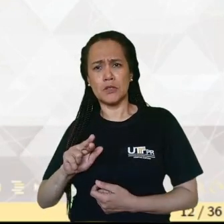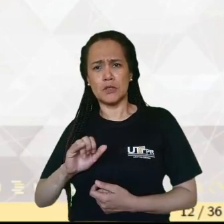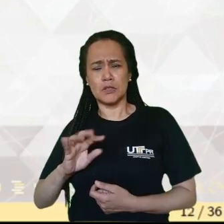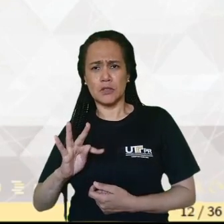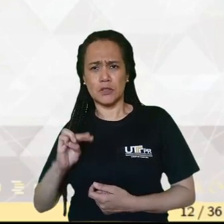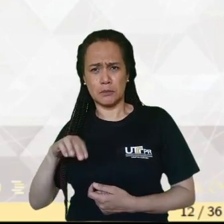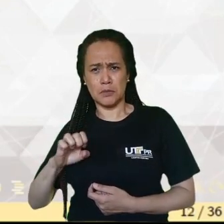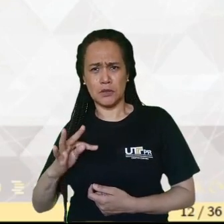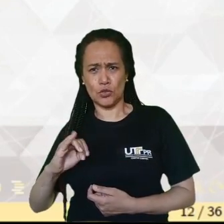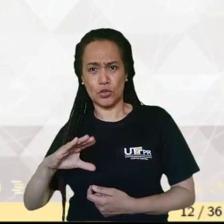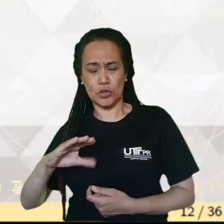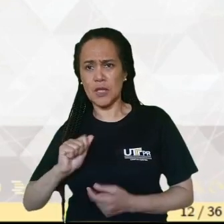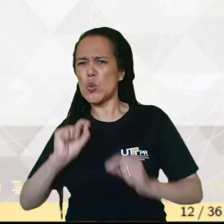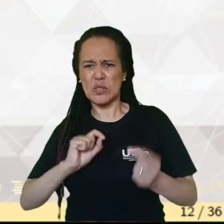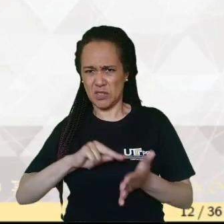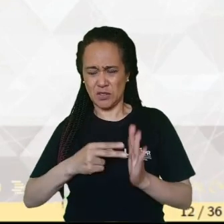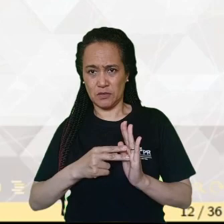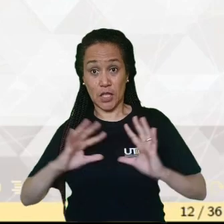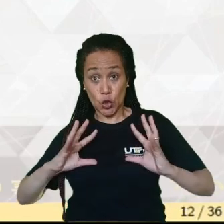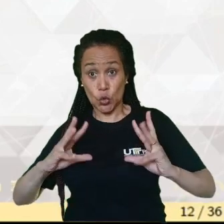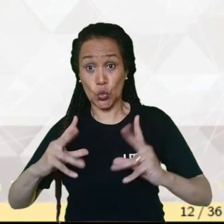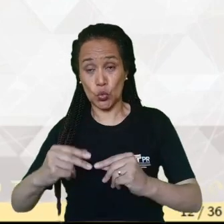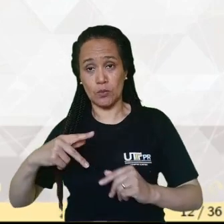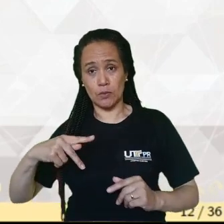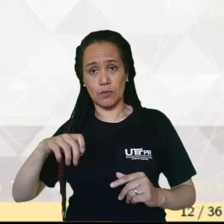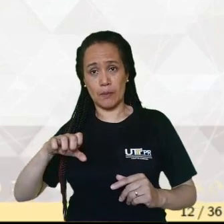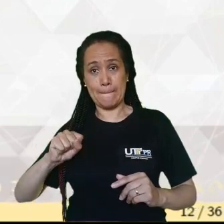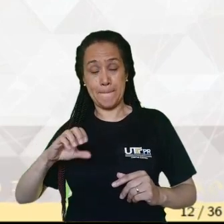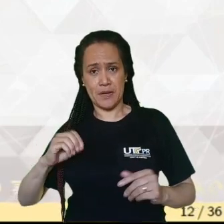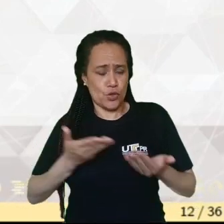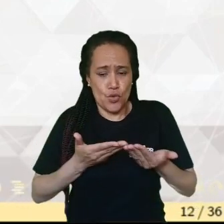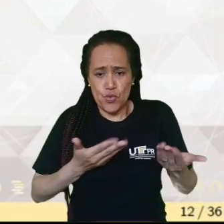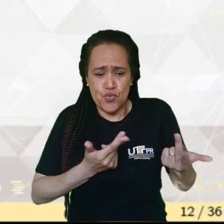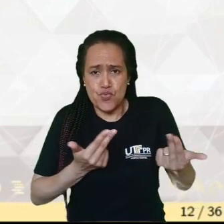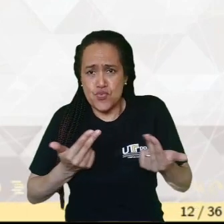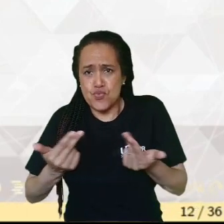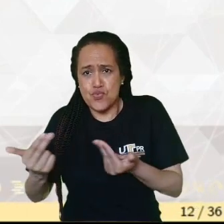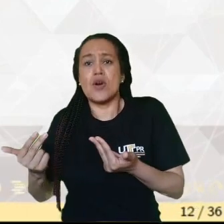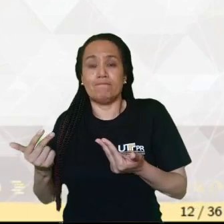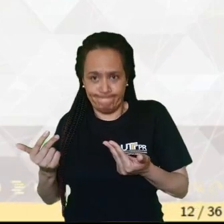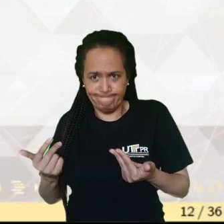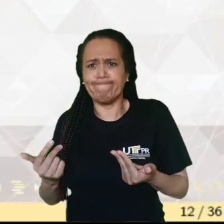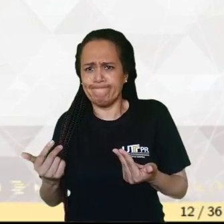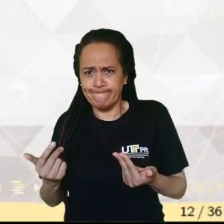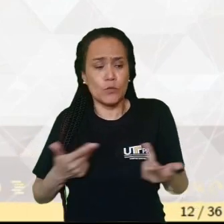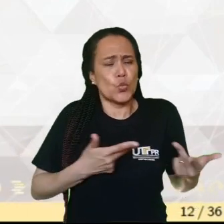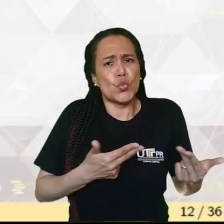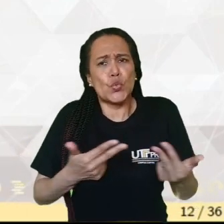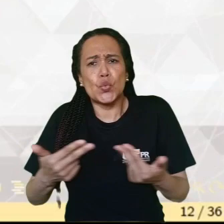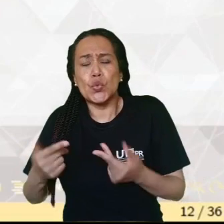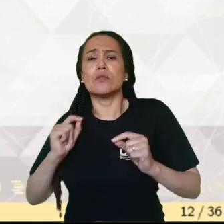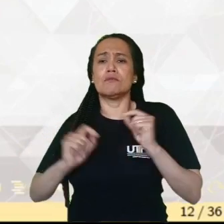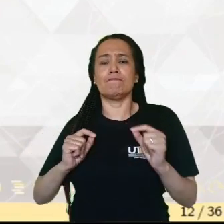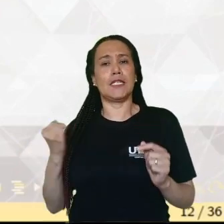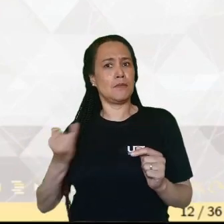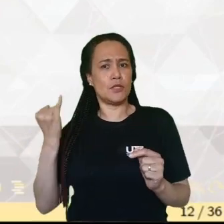A média aritmética. A média aritmética é quando todos esses pesos são iguais. O que isso significa? Quando todos